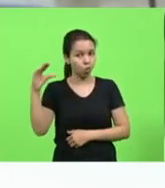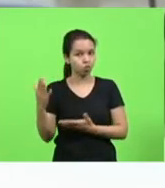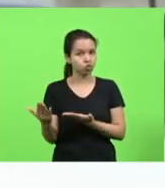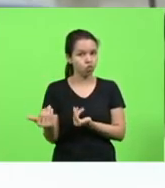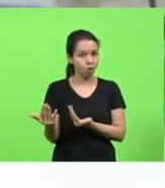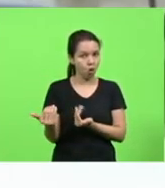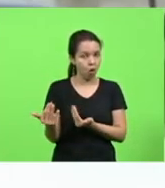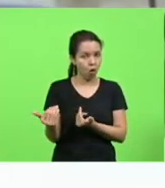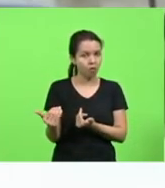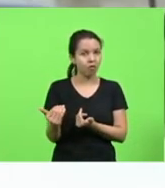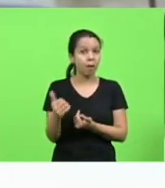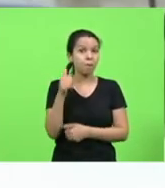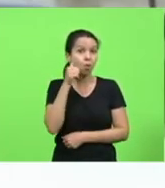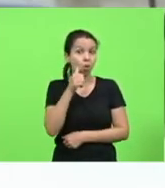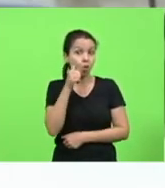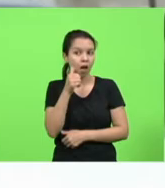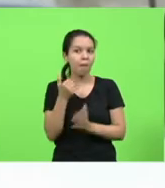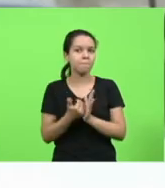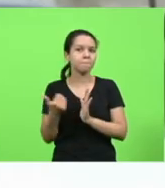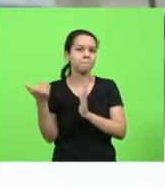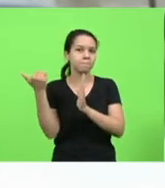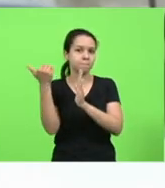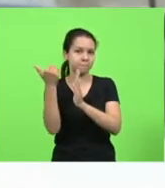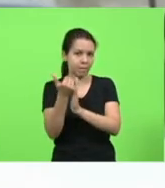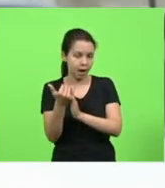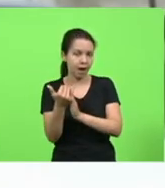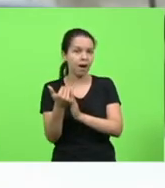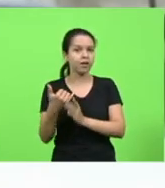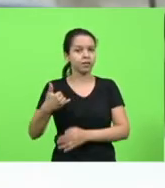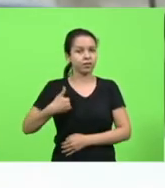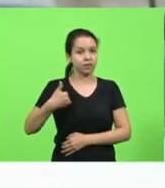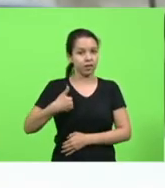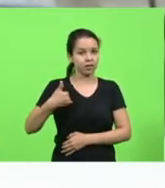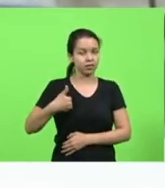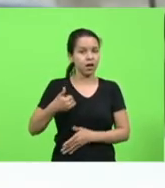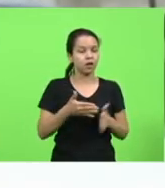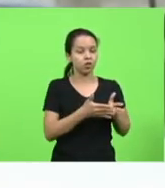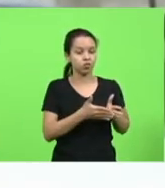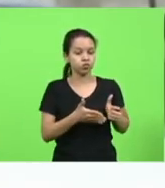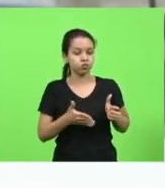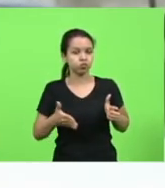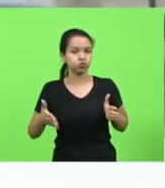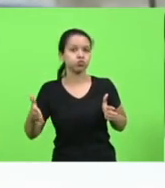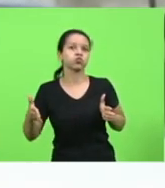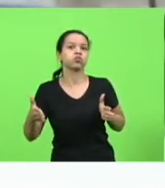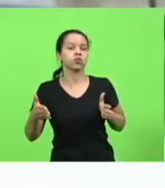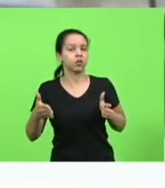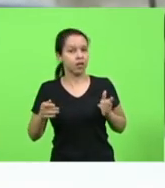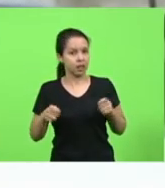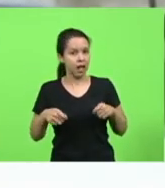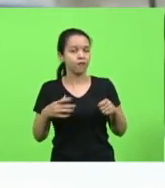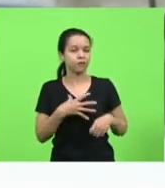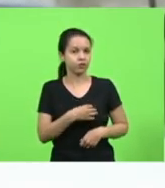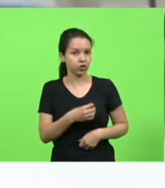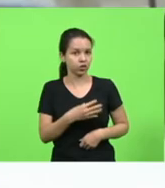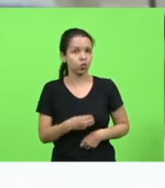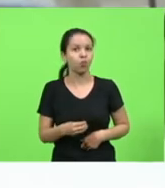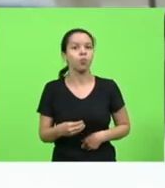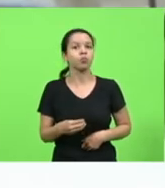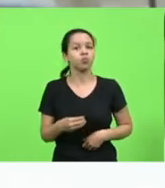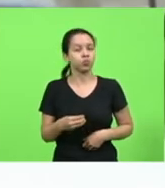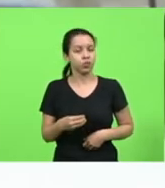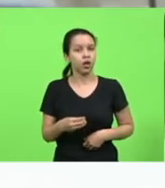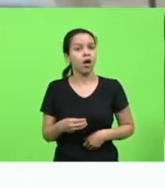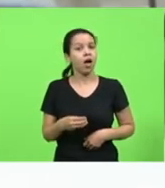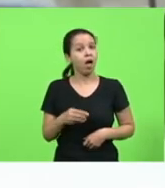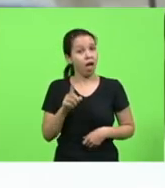mais mulheres do que homens na idade mais produtiva da vida. Sim, é uma deficiência invisível, nós não